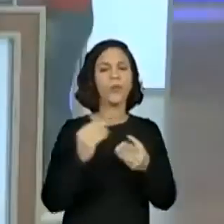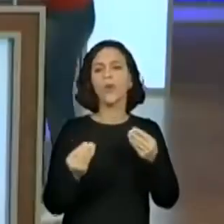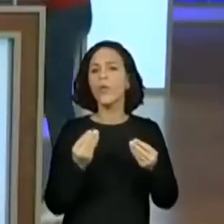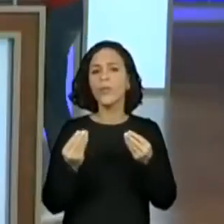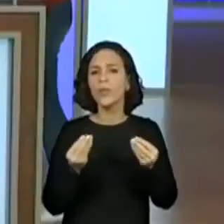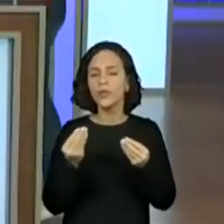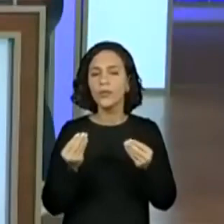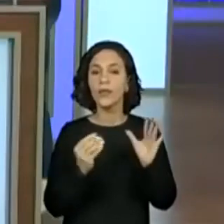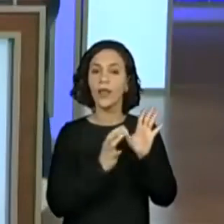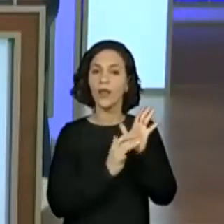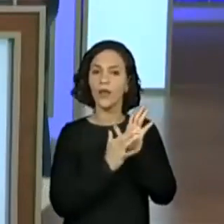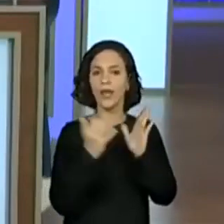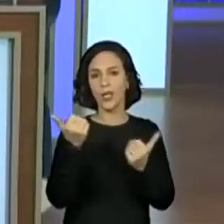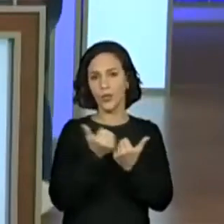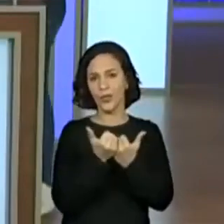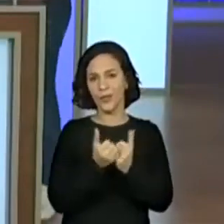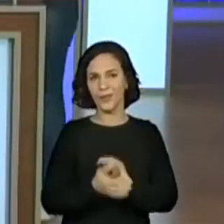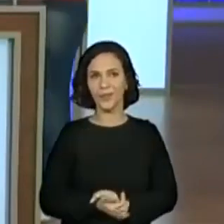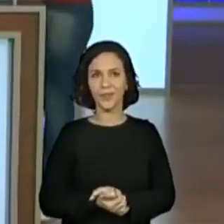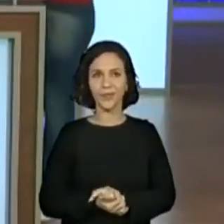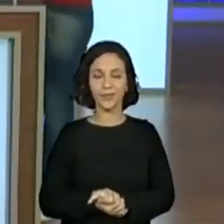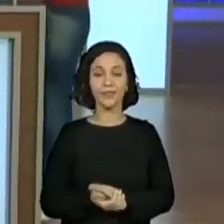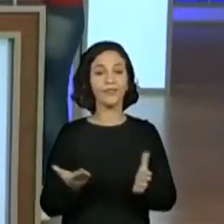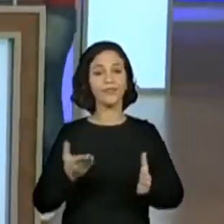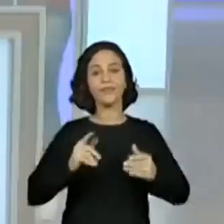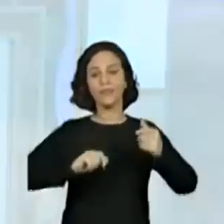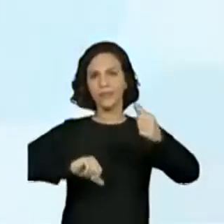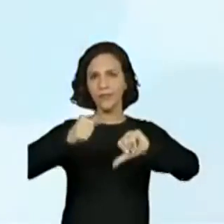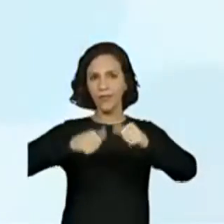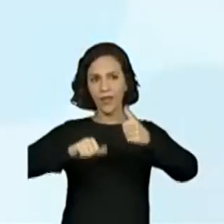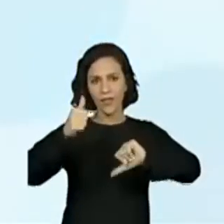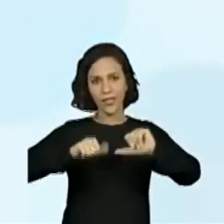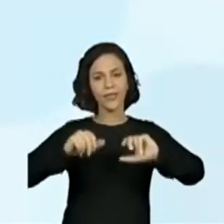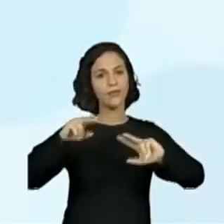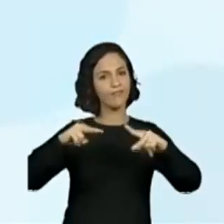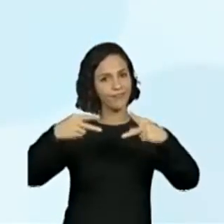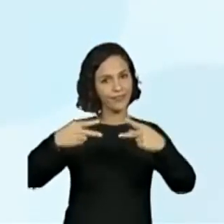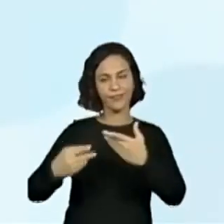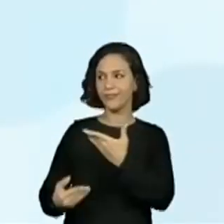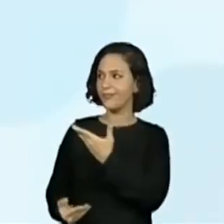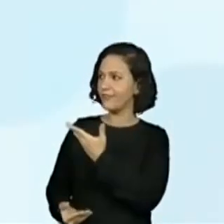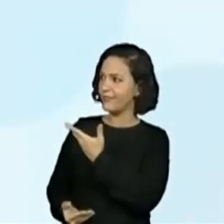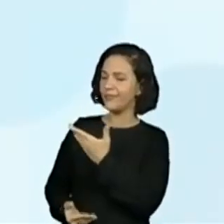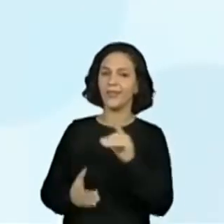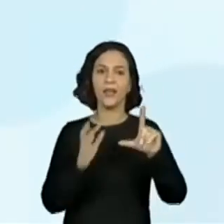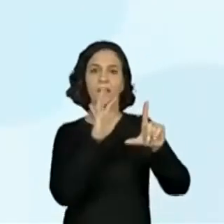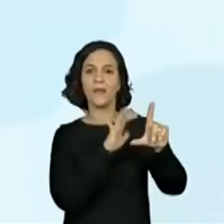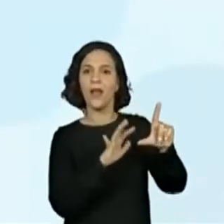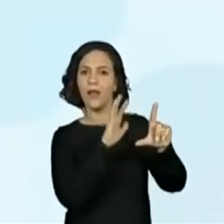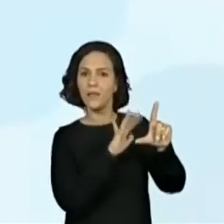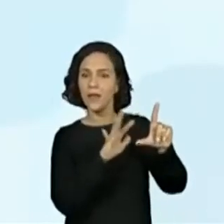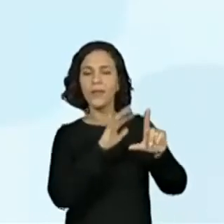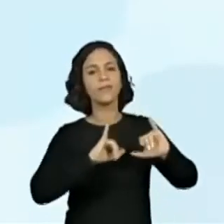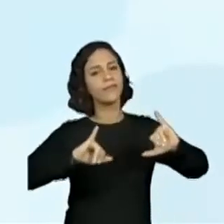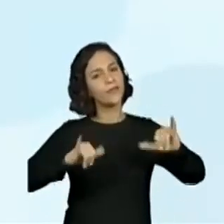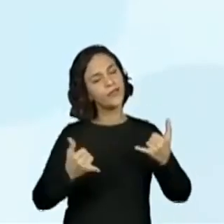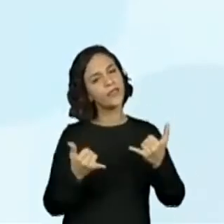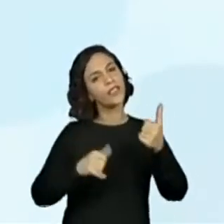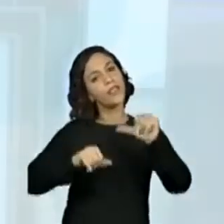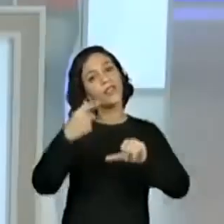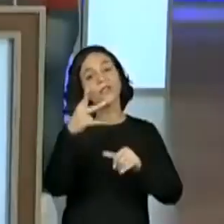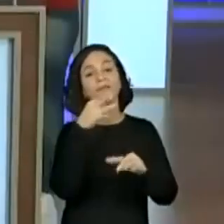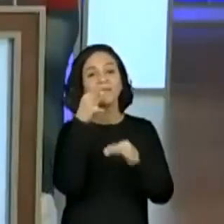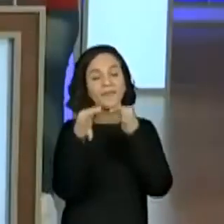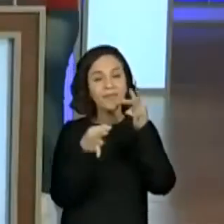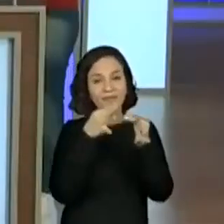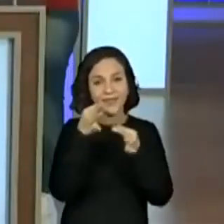uso aí da calculadora. E vamos deixar também o nosso formulário para que vocês avaliem a nossa aula.